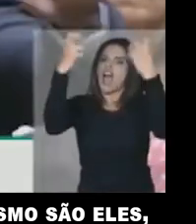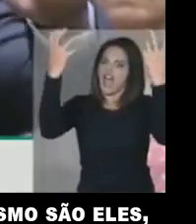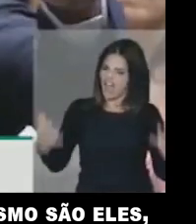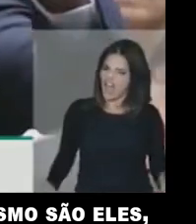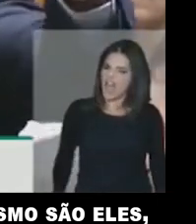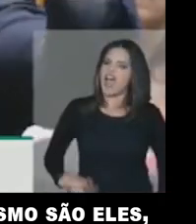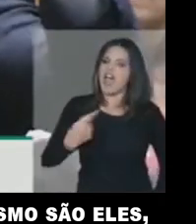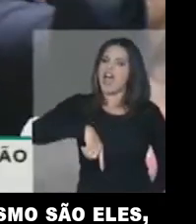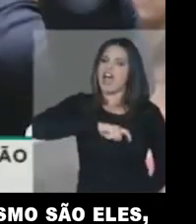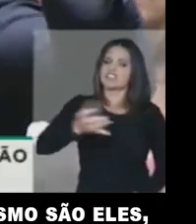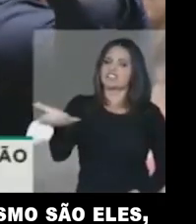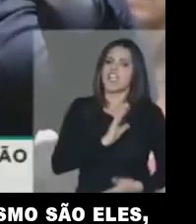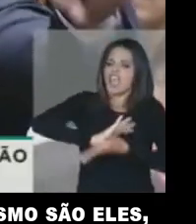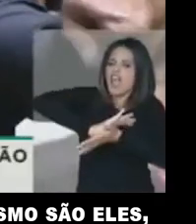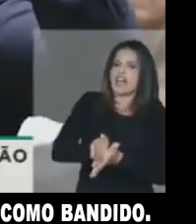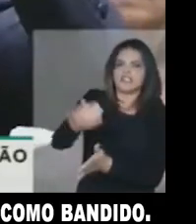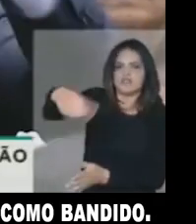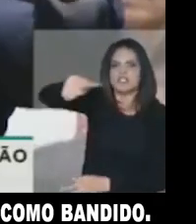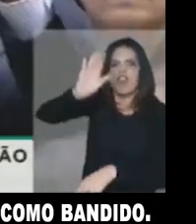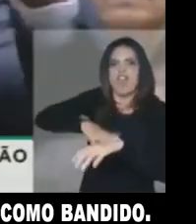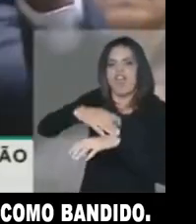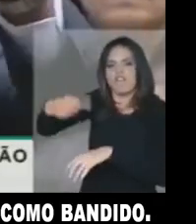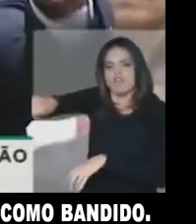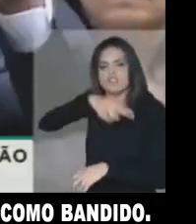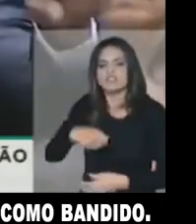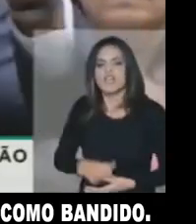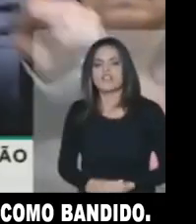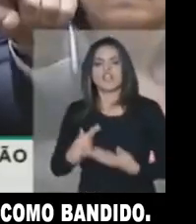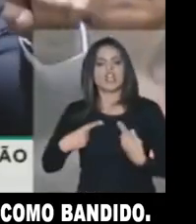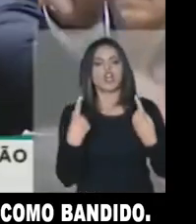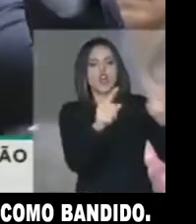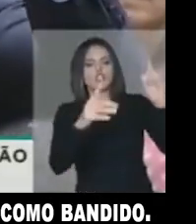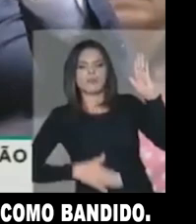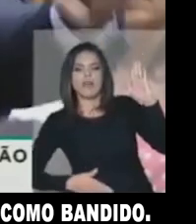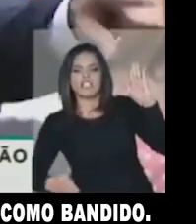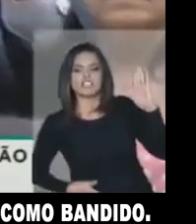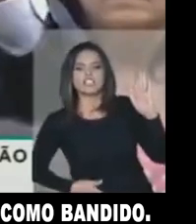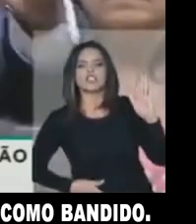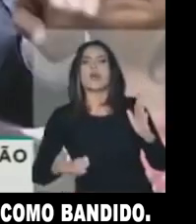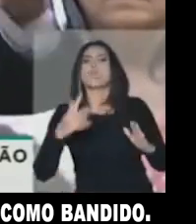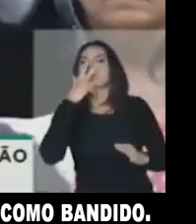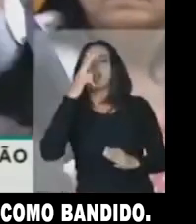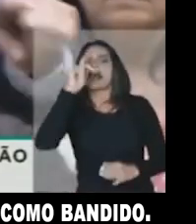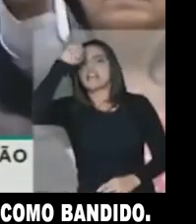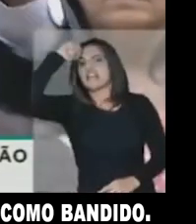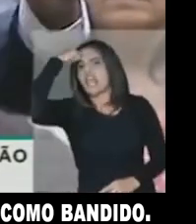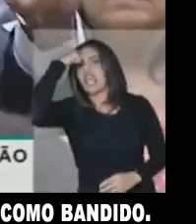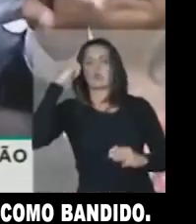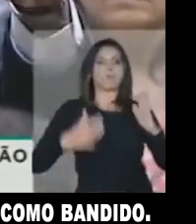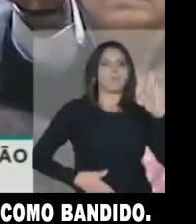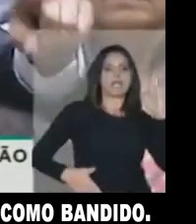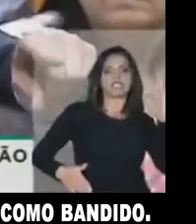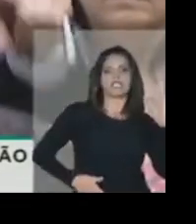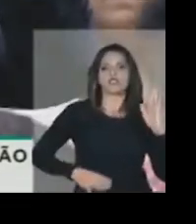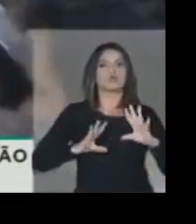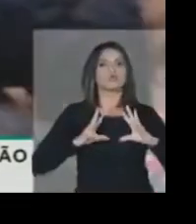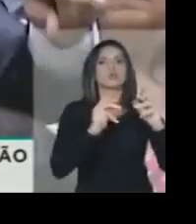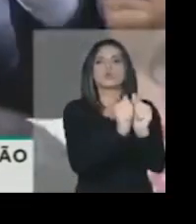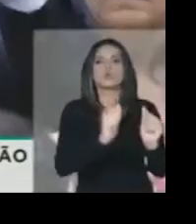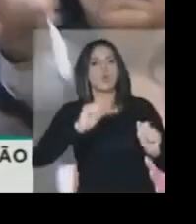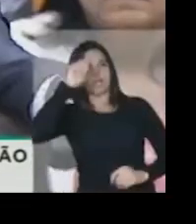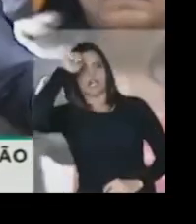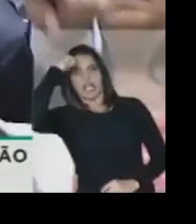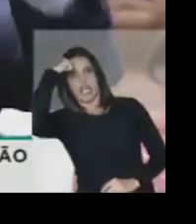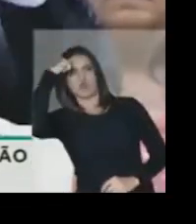Mas quem comete racismo são eles, colocando todo bandido como negro, todo negro como bandido.